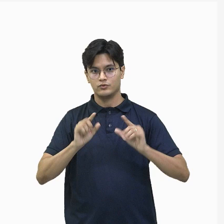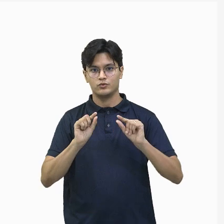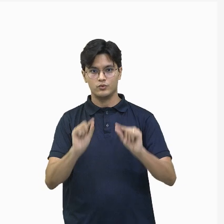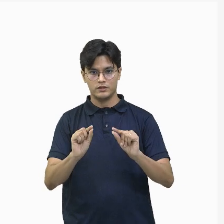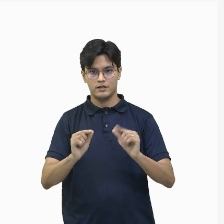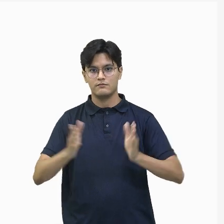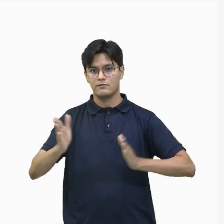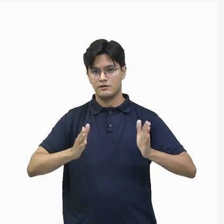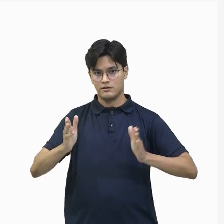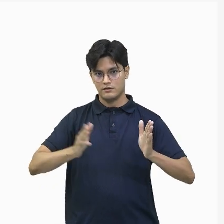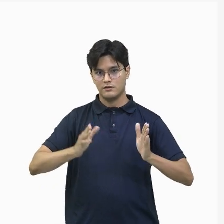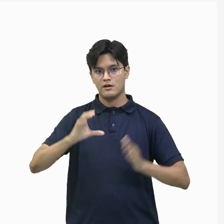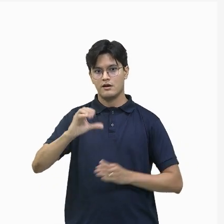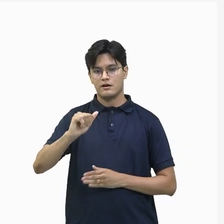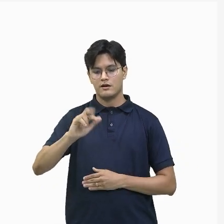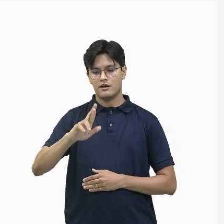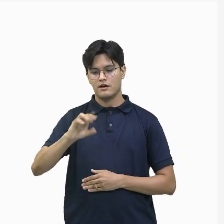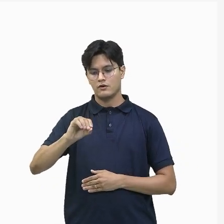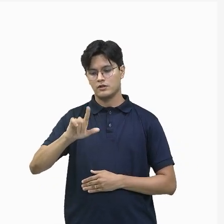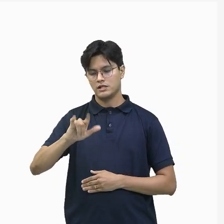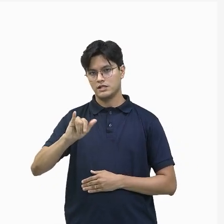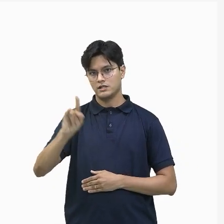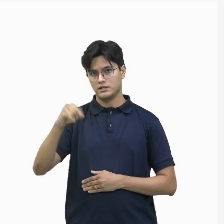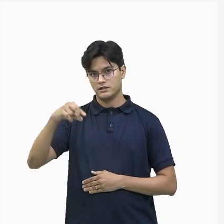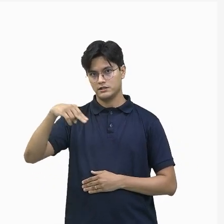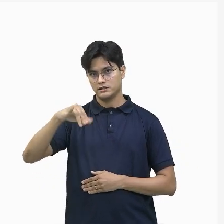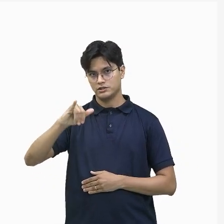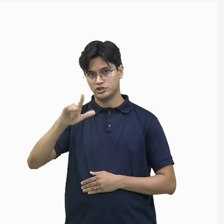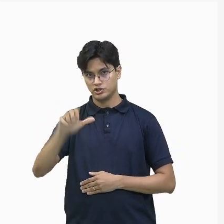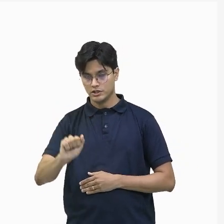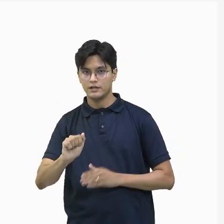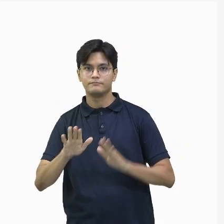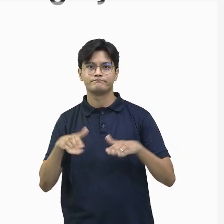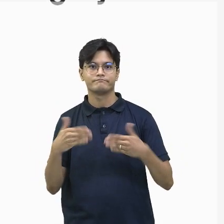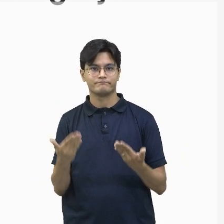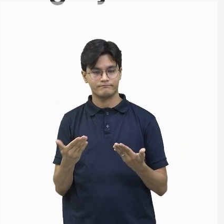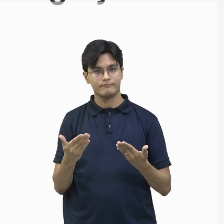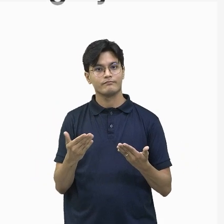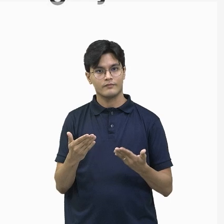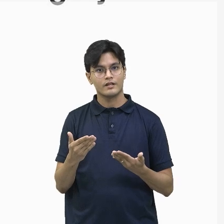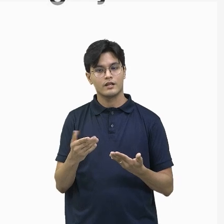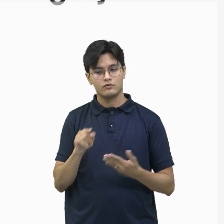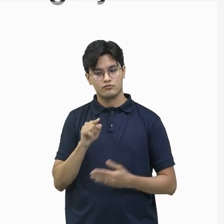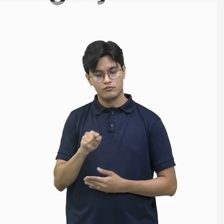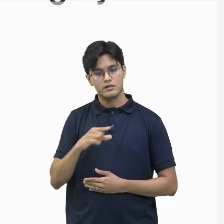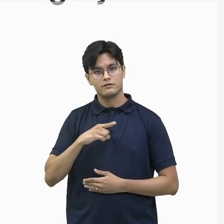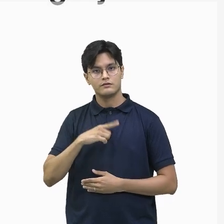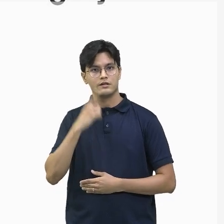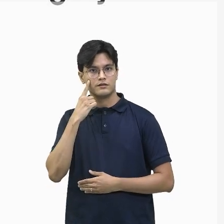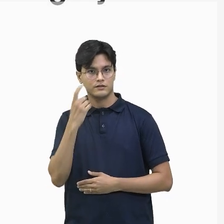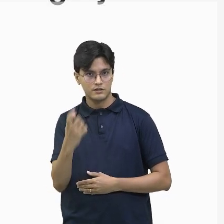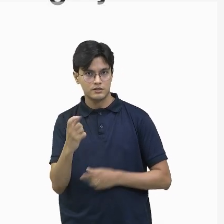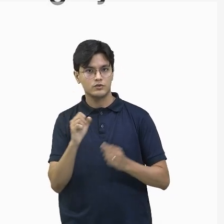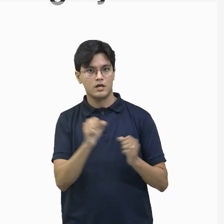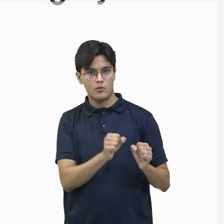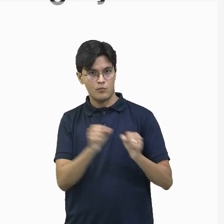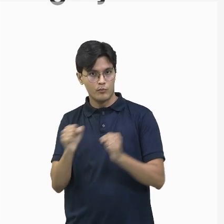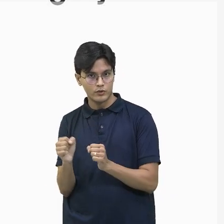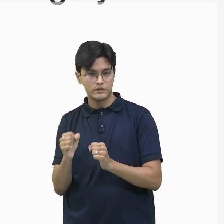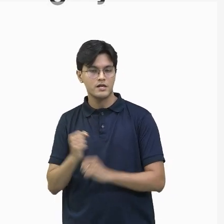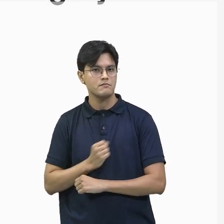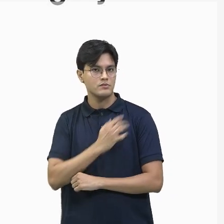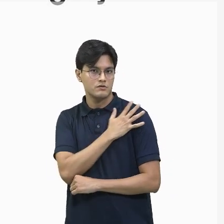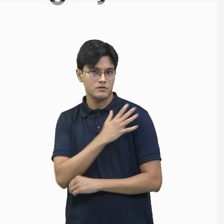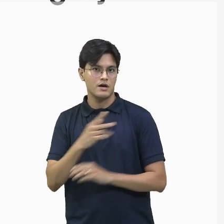dinastia carolíngia, tá certo? Então, olha só, interessado, então, no poderio militar dos francos, o